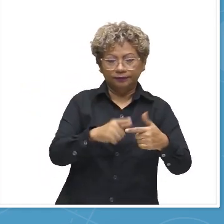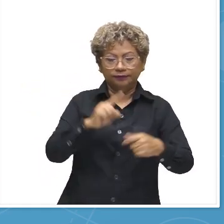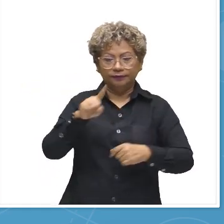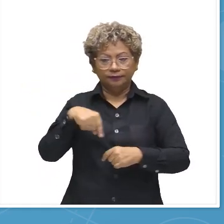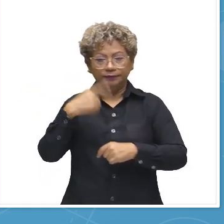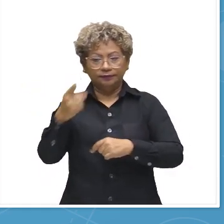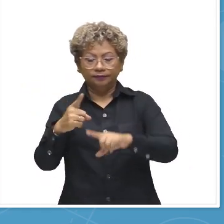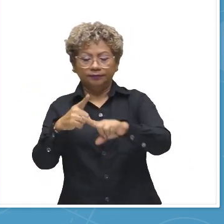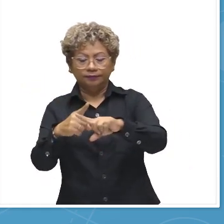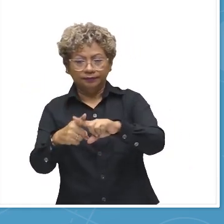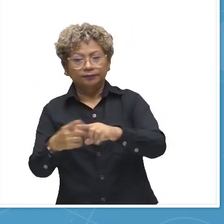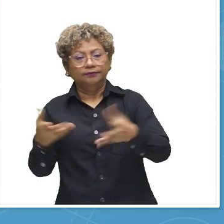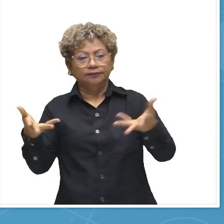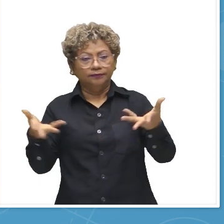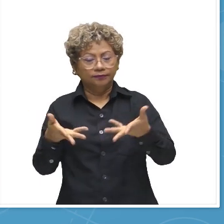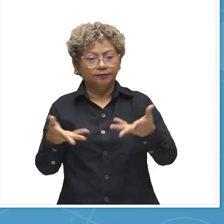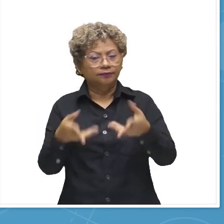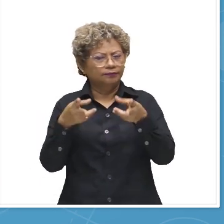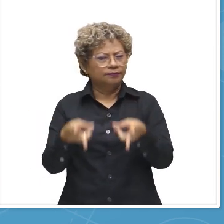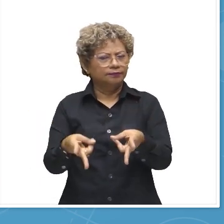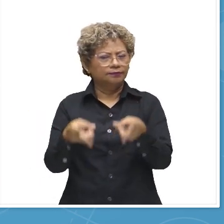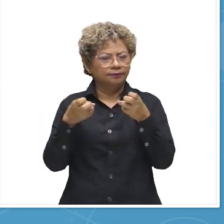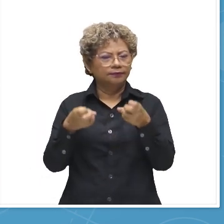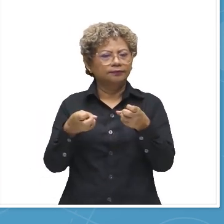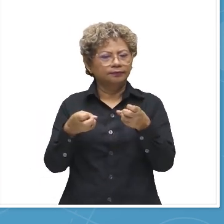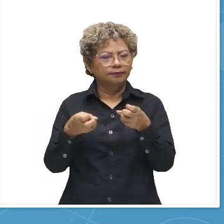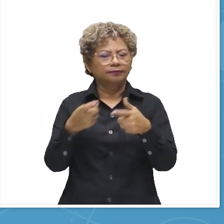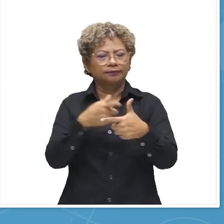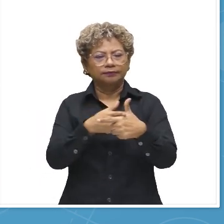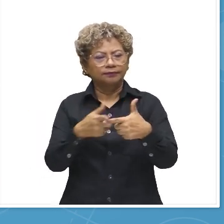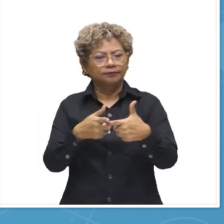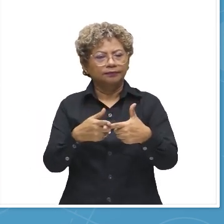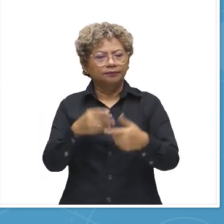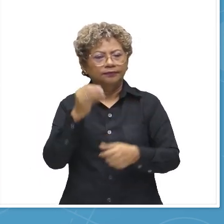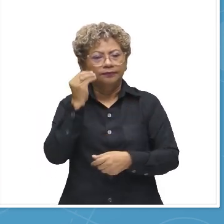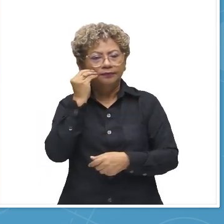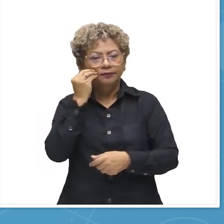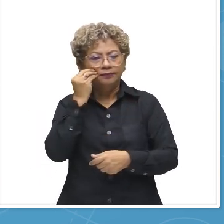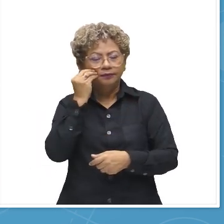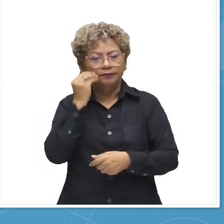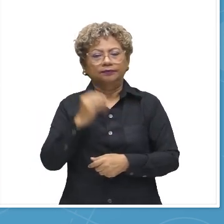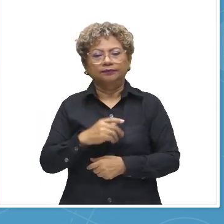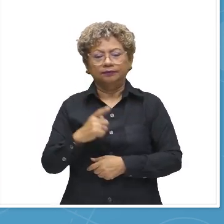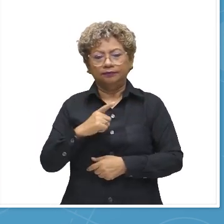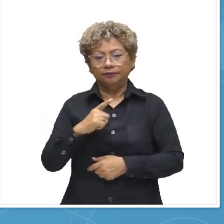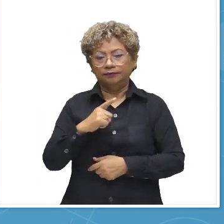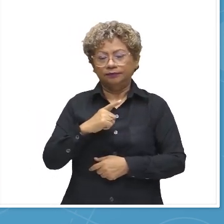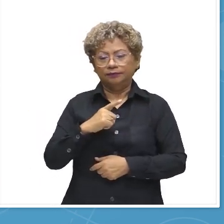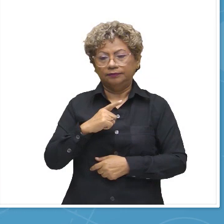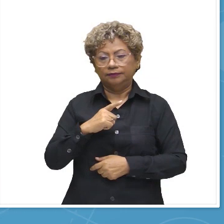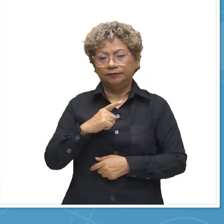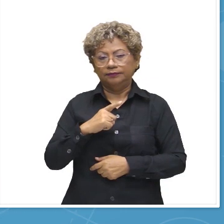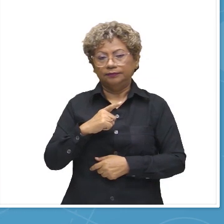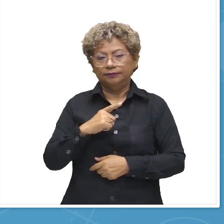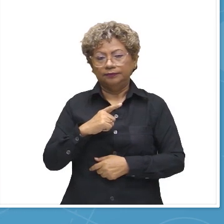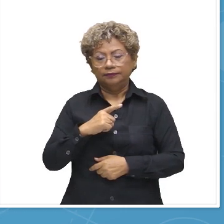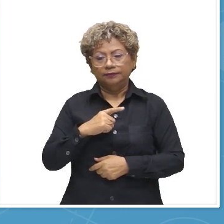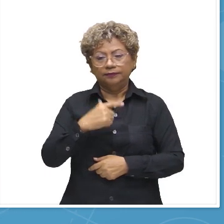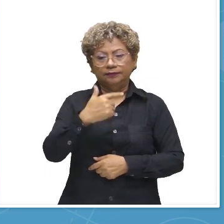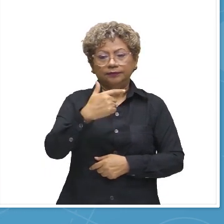dividir. Então vejam que agora eu tenho 2 sobre 6, tá? E agora, ao invés de multiplicar, eu vou dividir